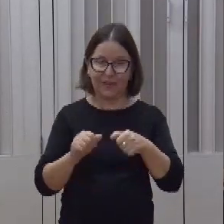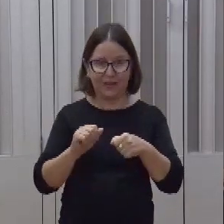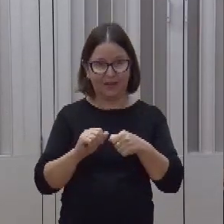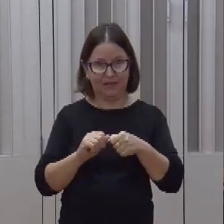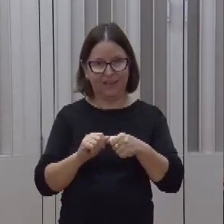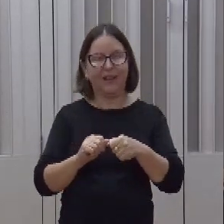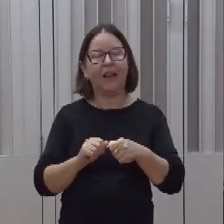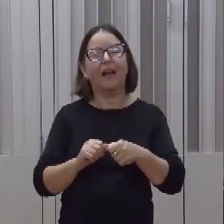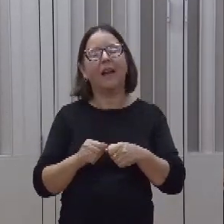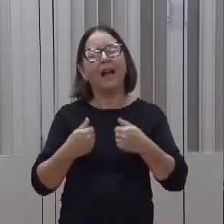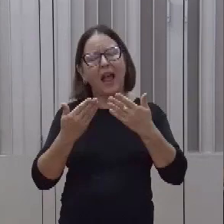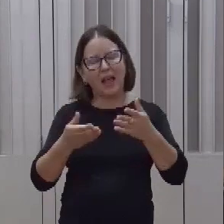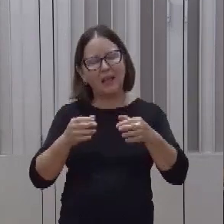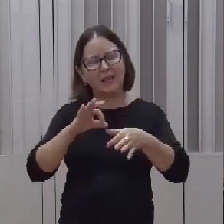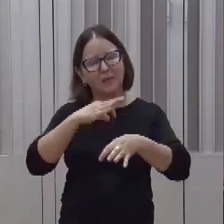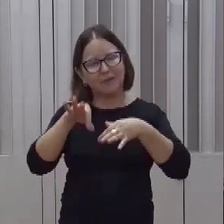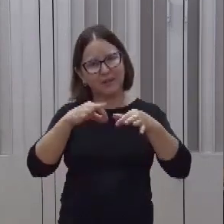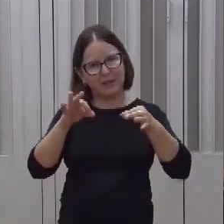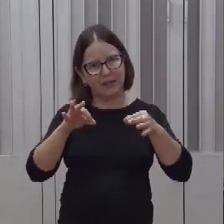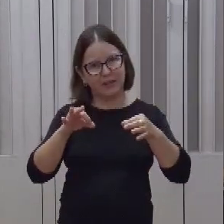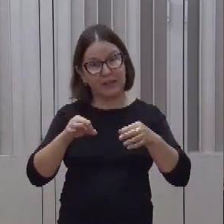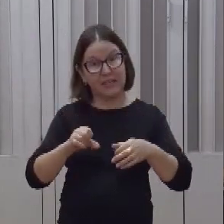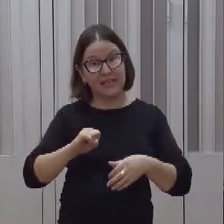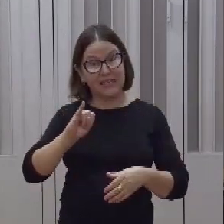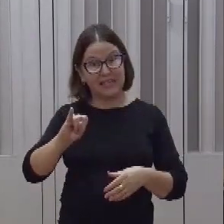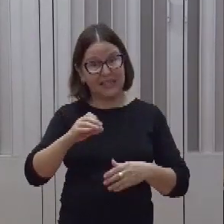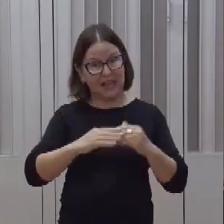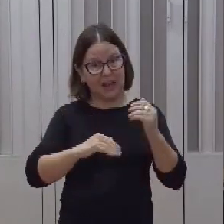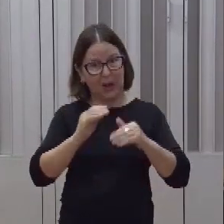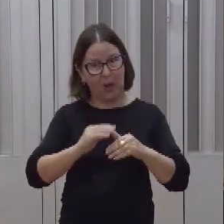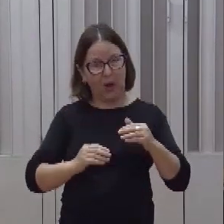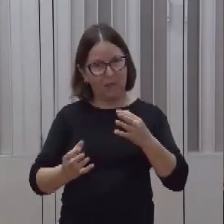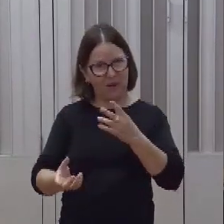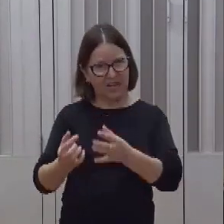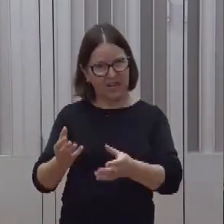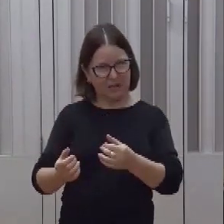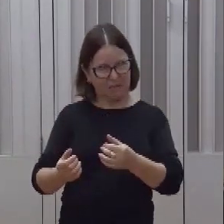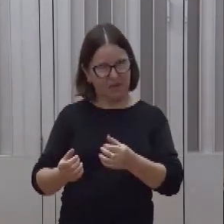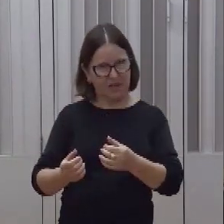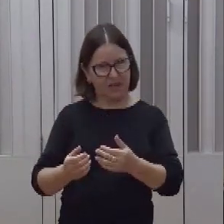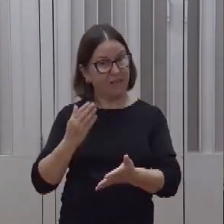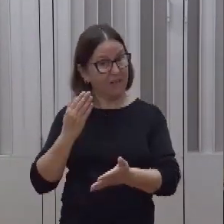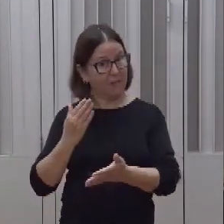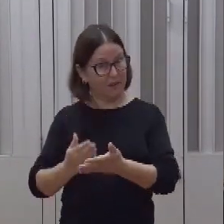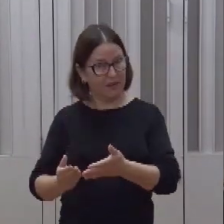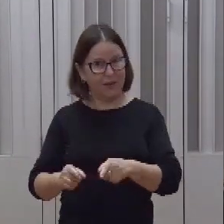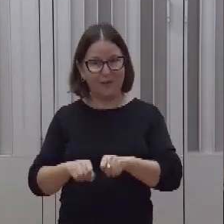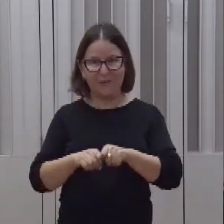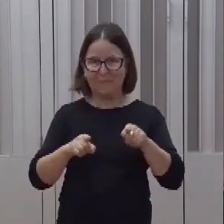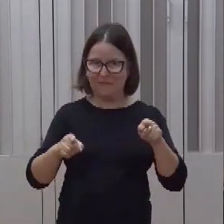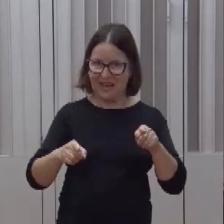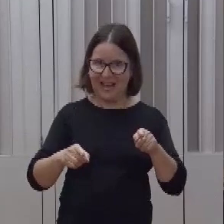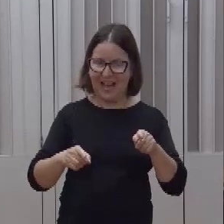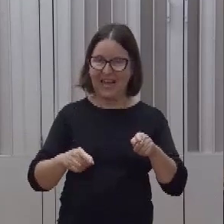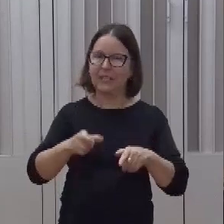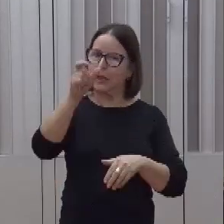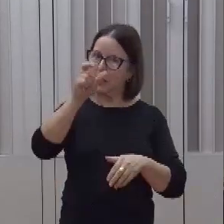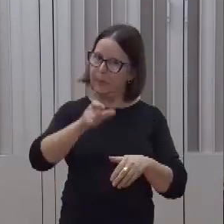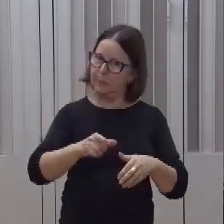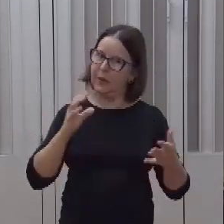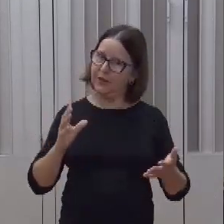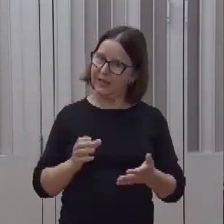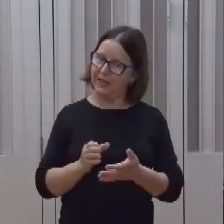receberá galardão. Se a obra de alguém se queimar, sofrerá ele dano. Mas esse mesmo será salvo,